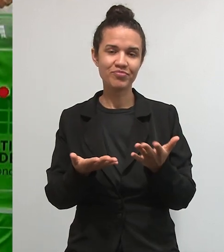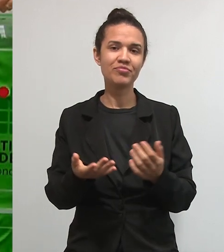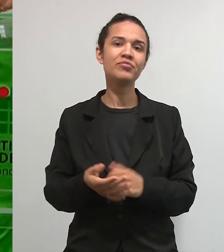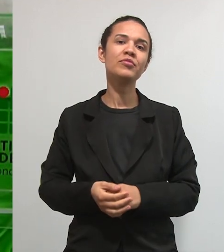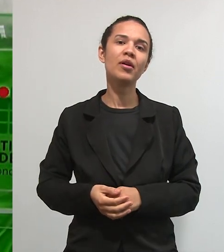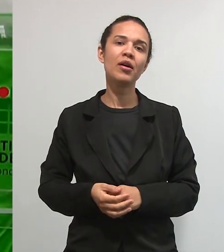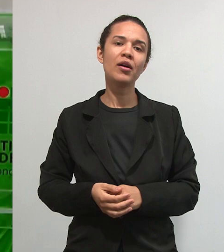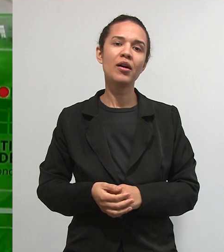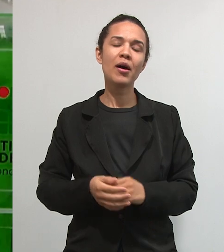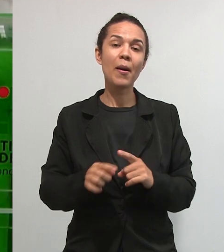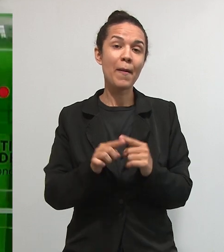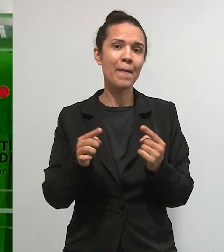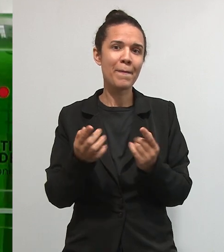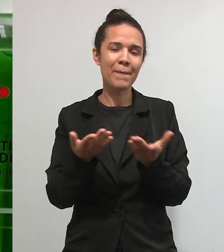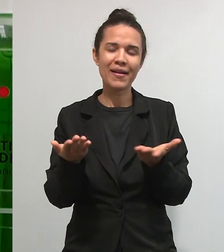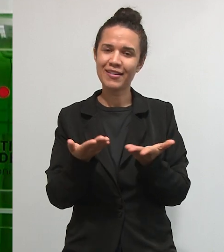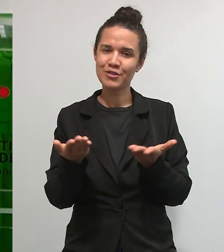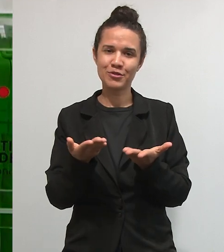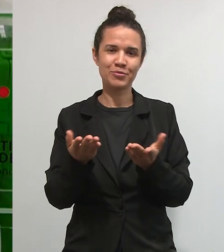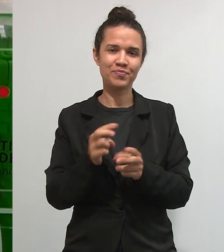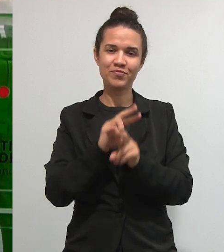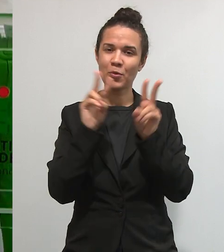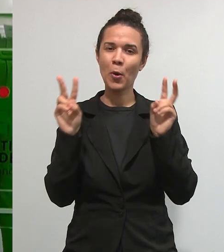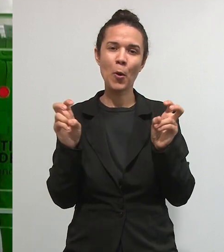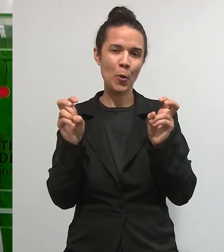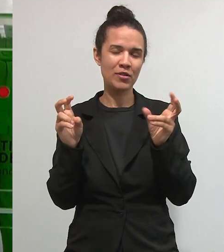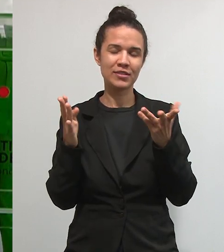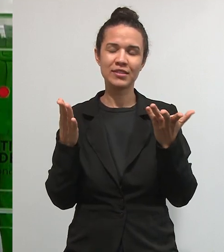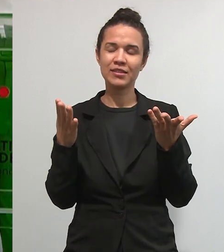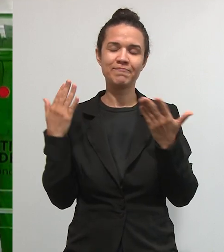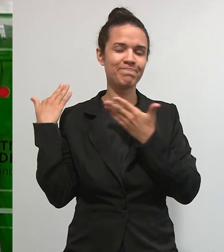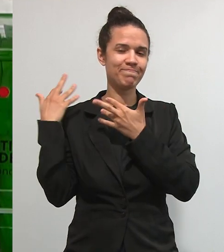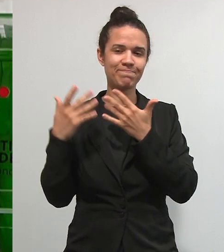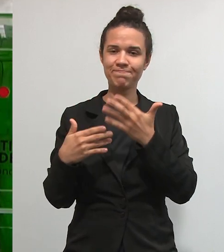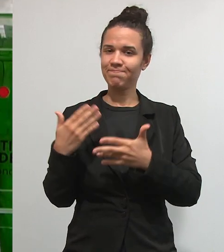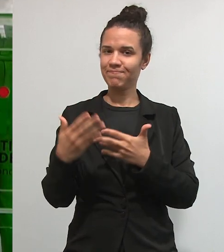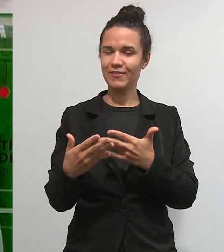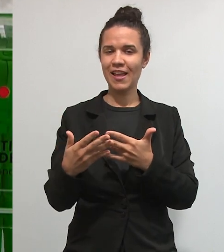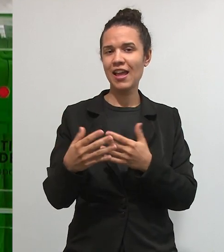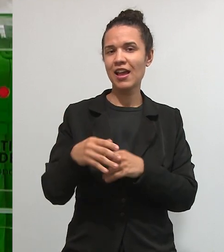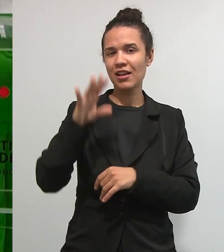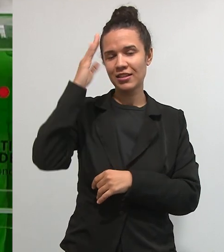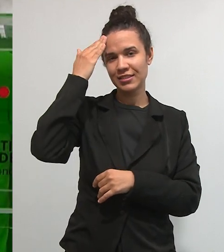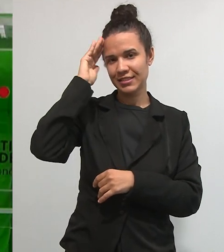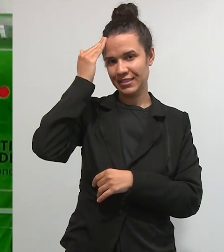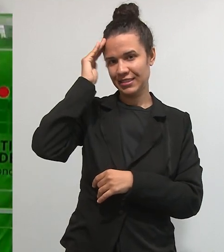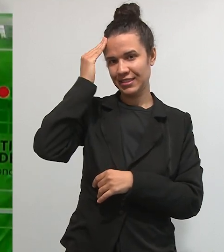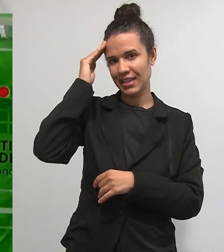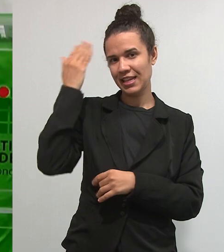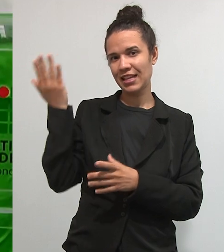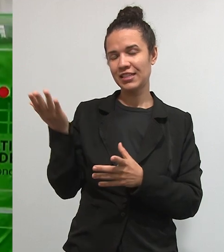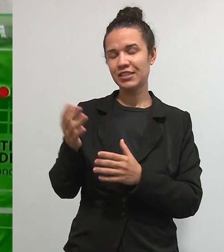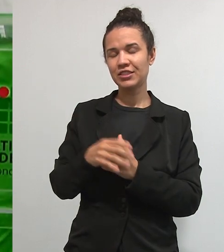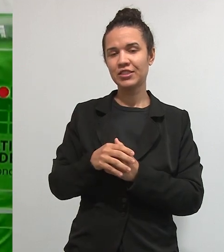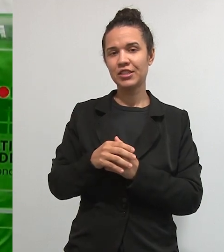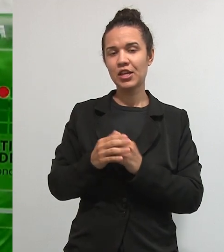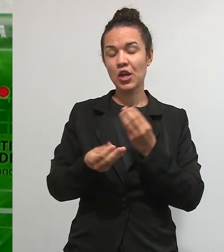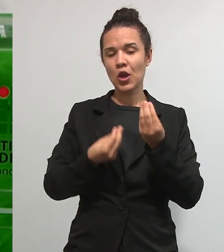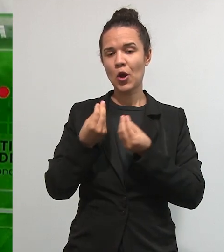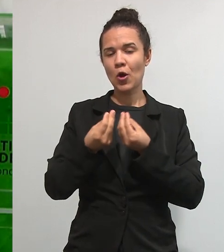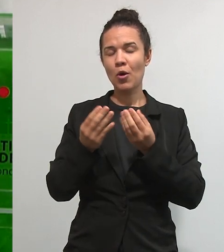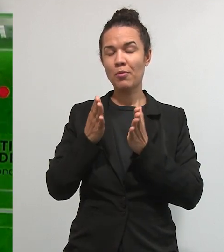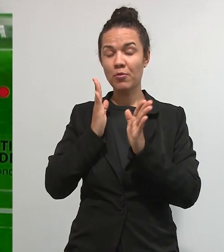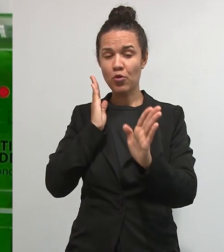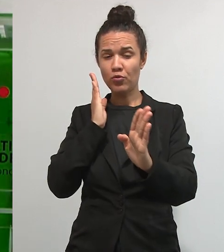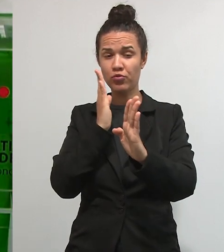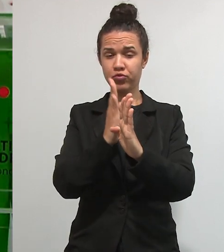introdutória, mas só com esse assunto, só com essa bagagem, essa aula de hoje, vocês já conseguem entender um